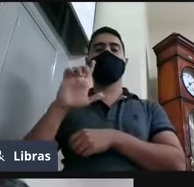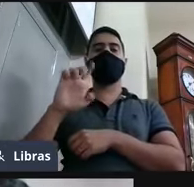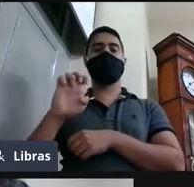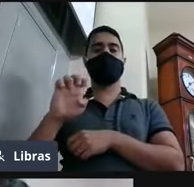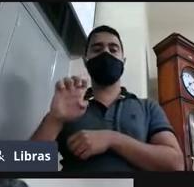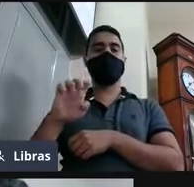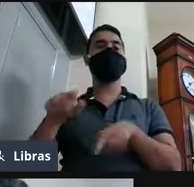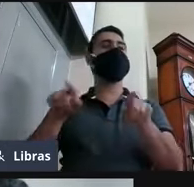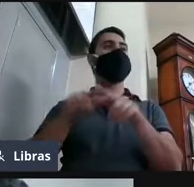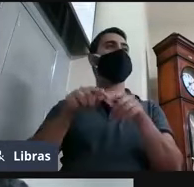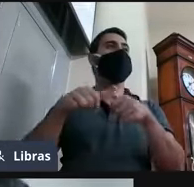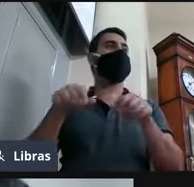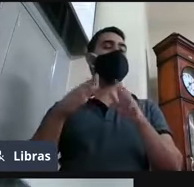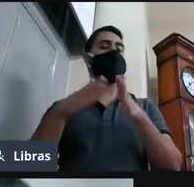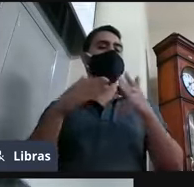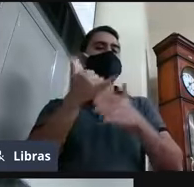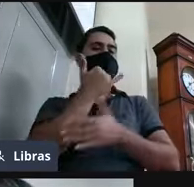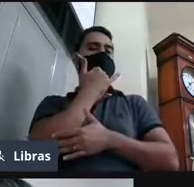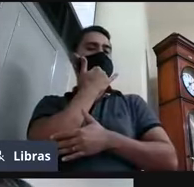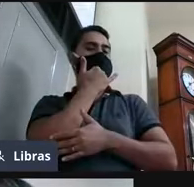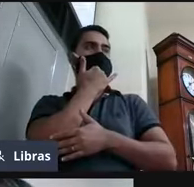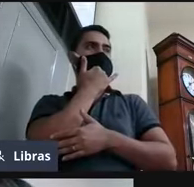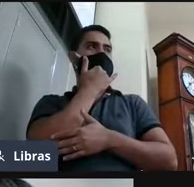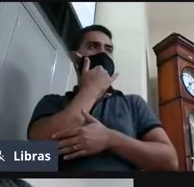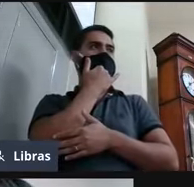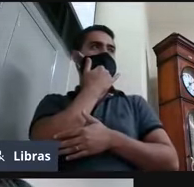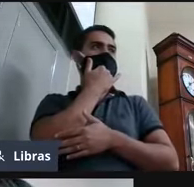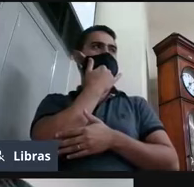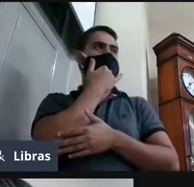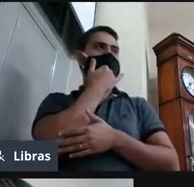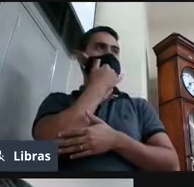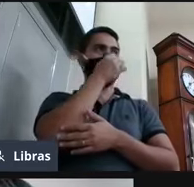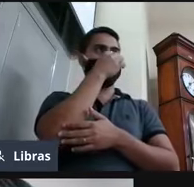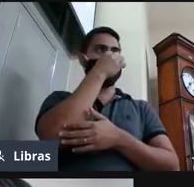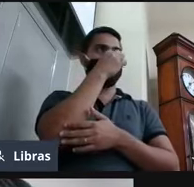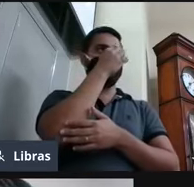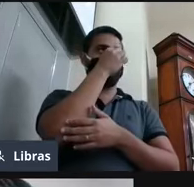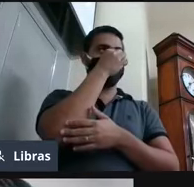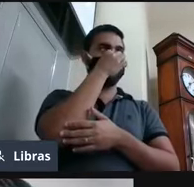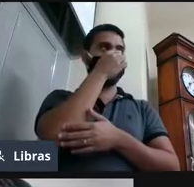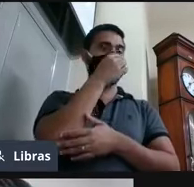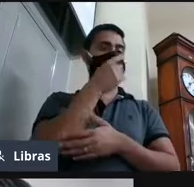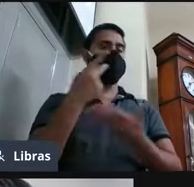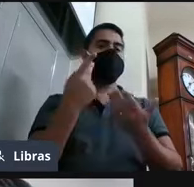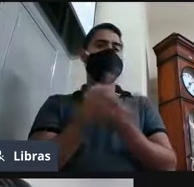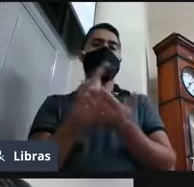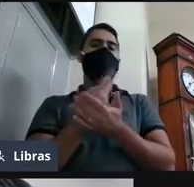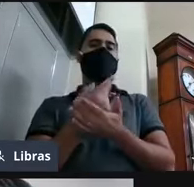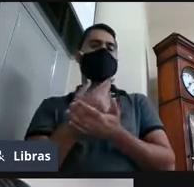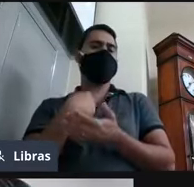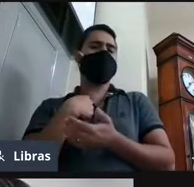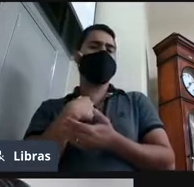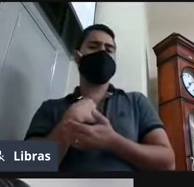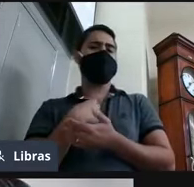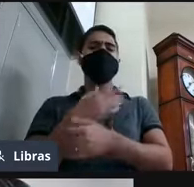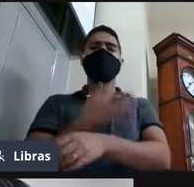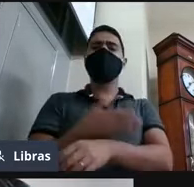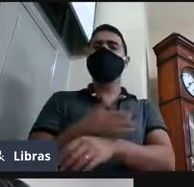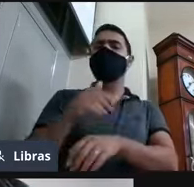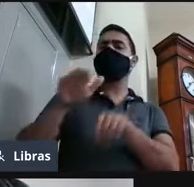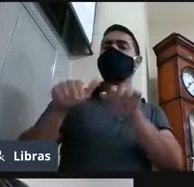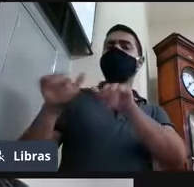e que fique, peço desculpas, um erro de expressão e de costume corriqueiro em